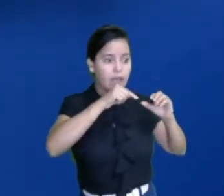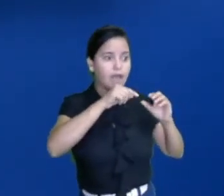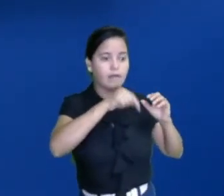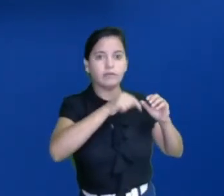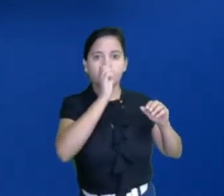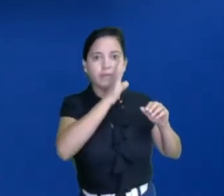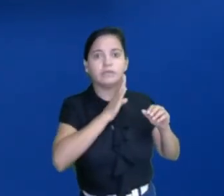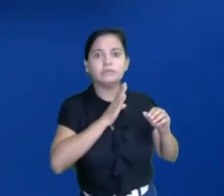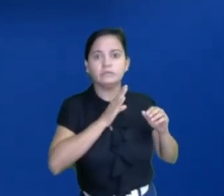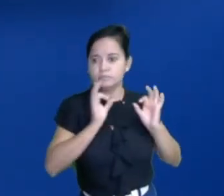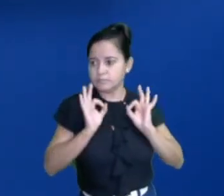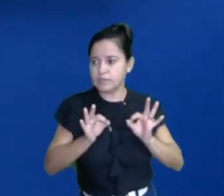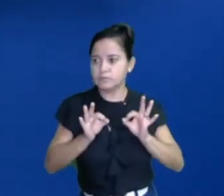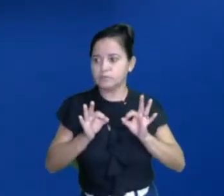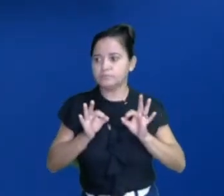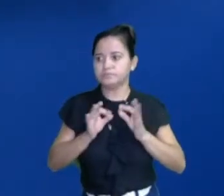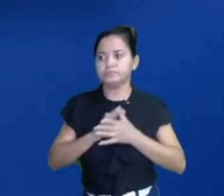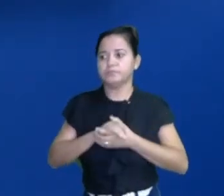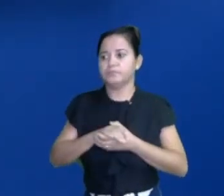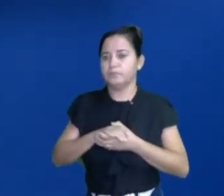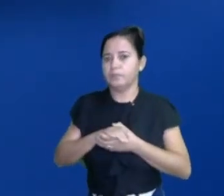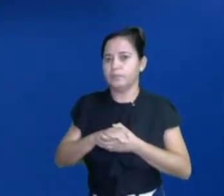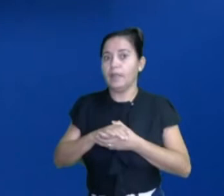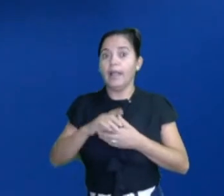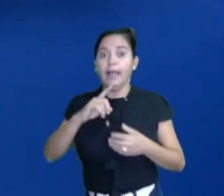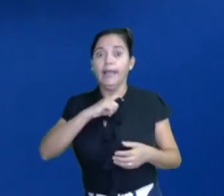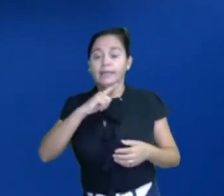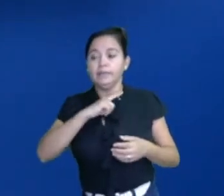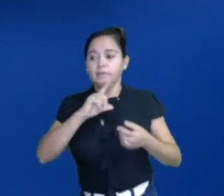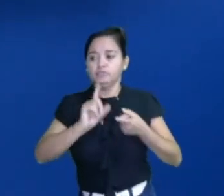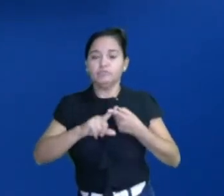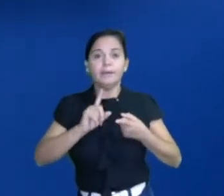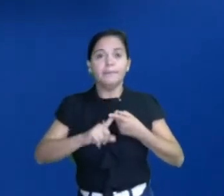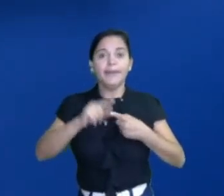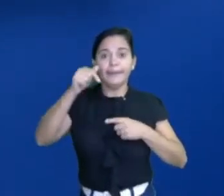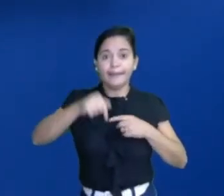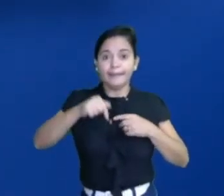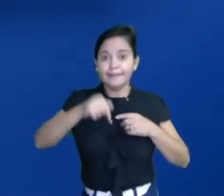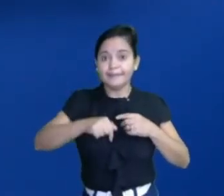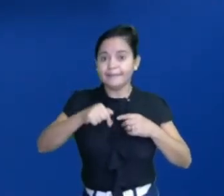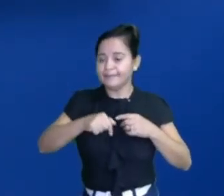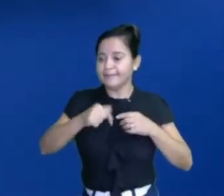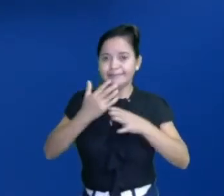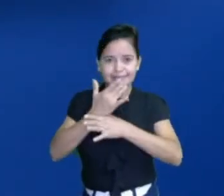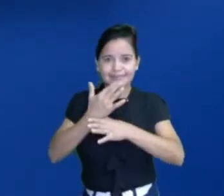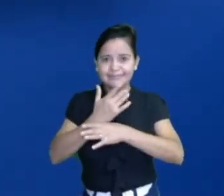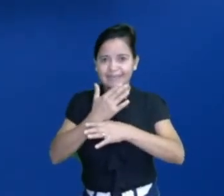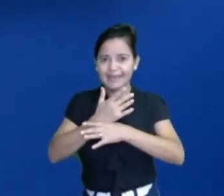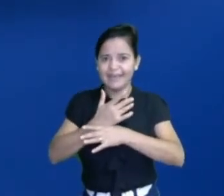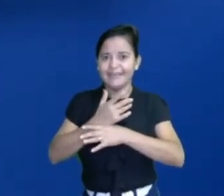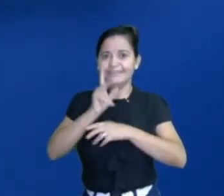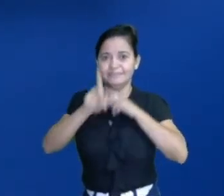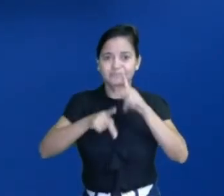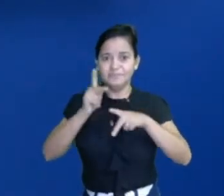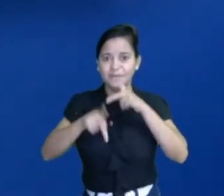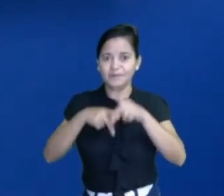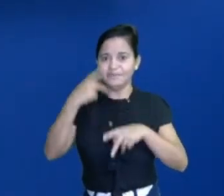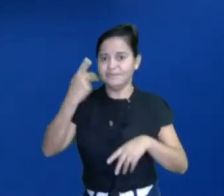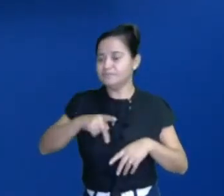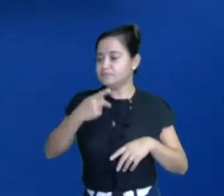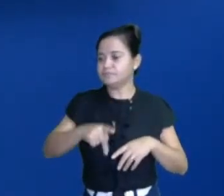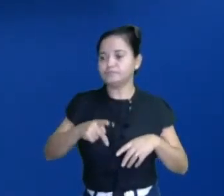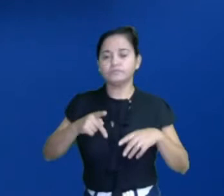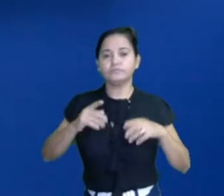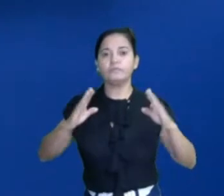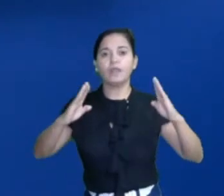Certo? E aí temos, ó, como patrimônio da nossa cidade também, ó, patrimônio do nosso povo, a Igreja de